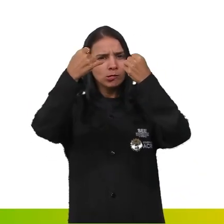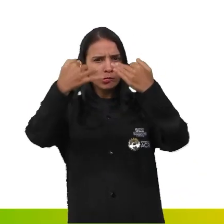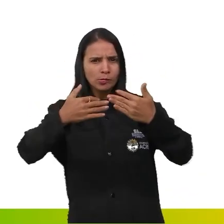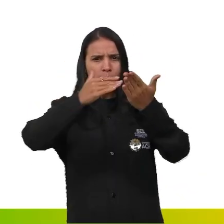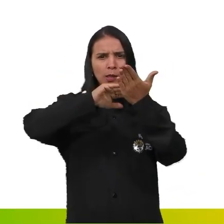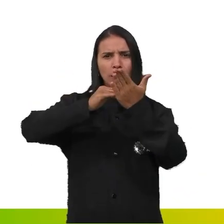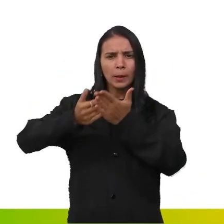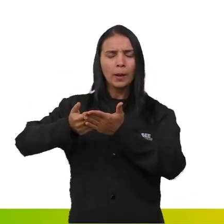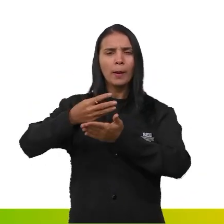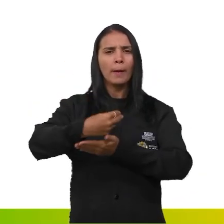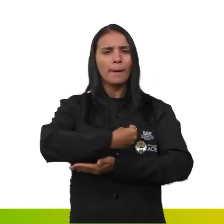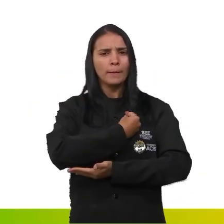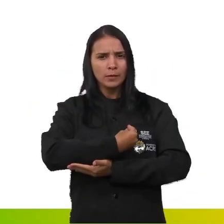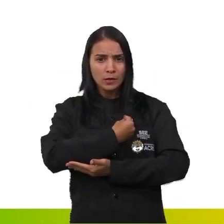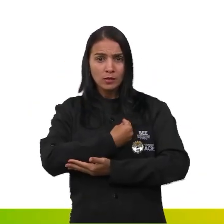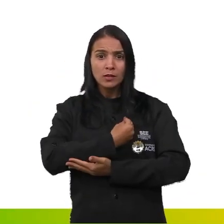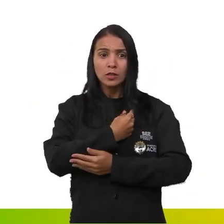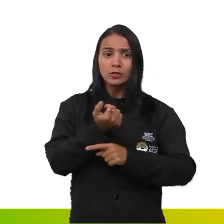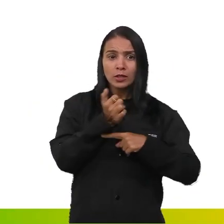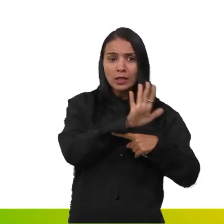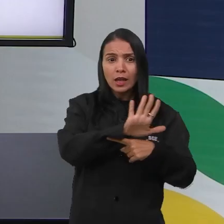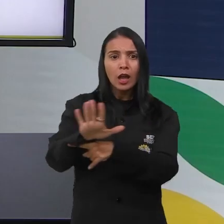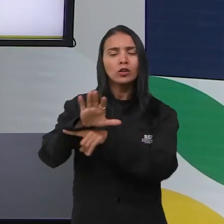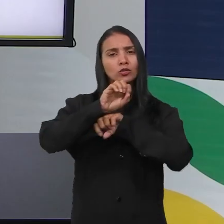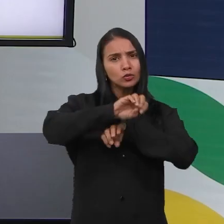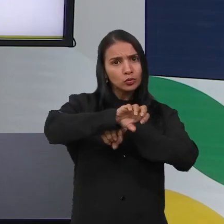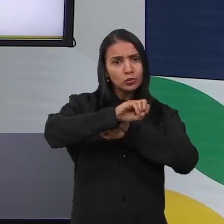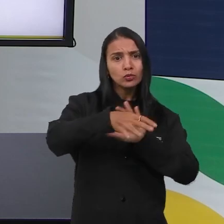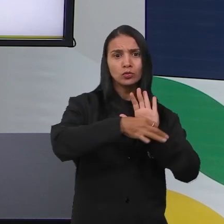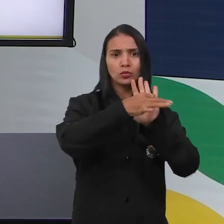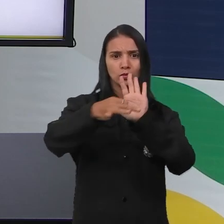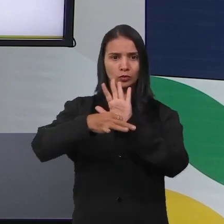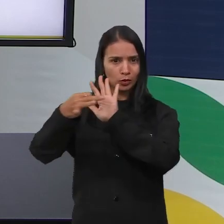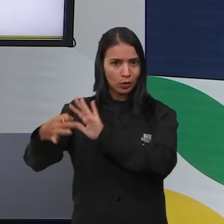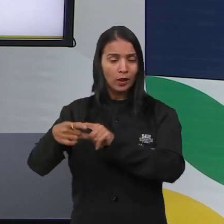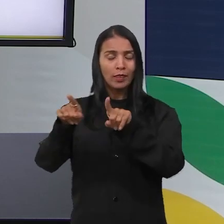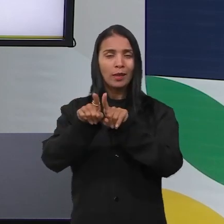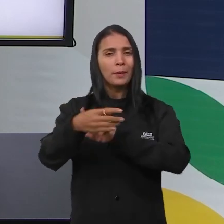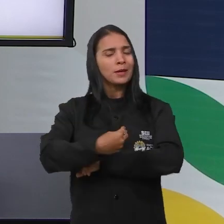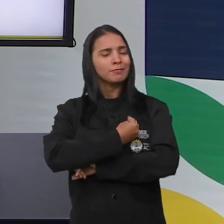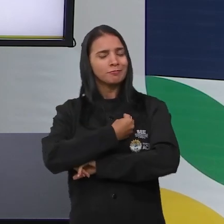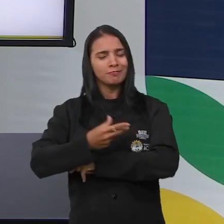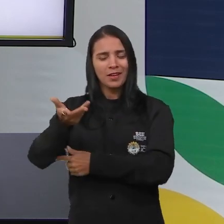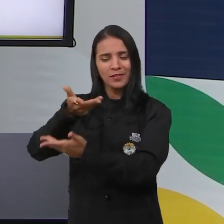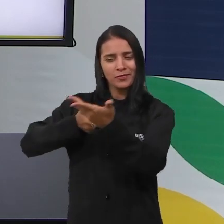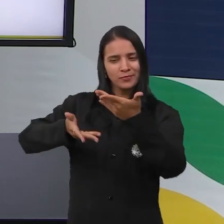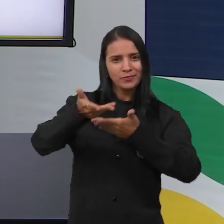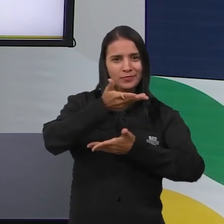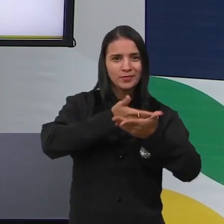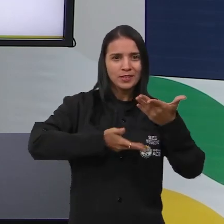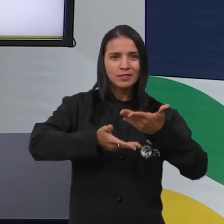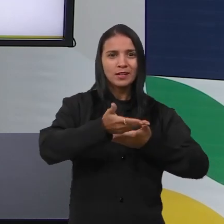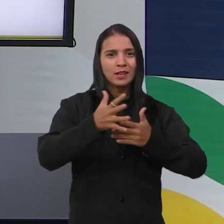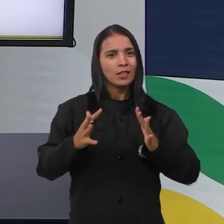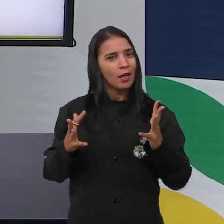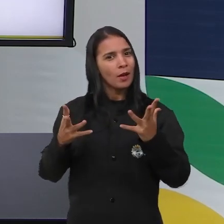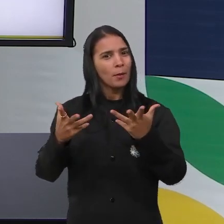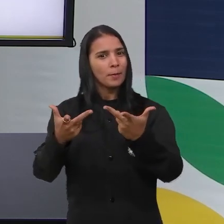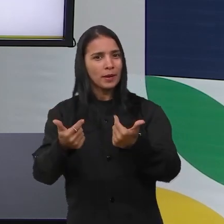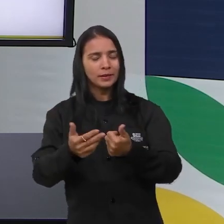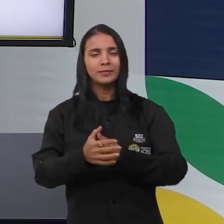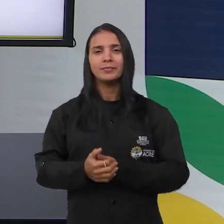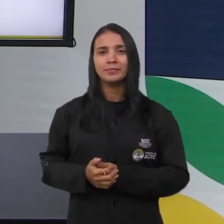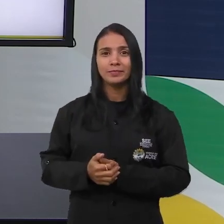cidadã em um mundo cada vez mais conectado. Então, é basicamente aquilo que nós já mencionamos. É a informação como